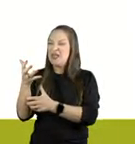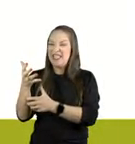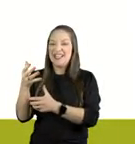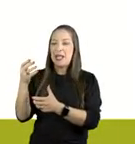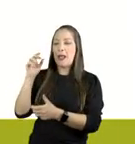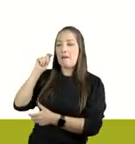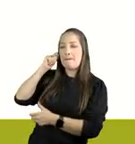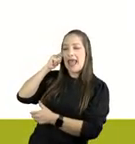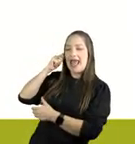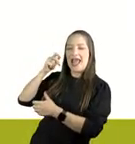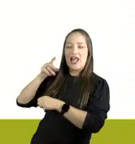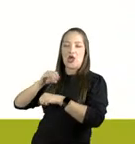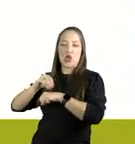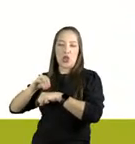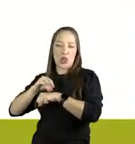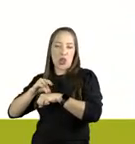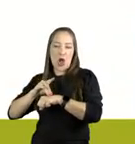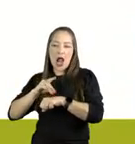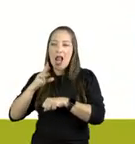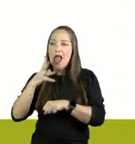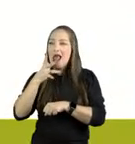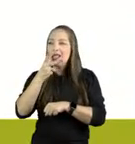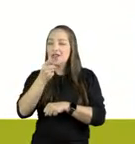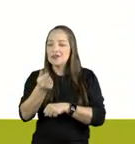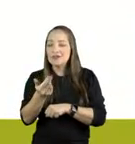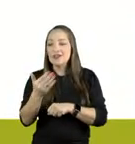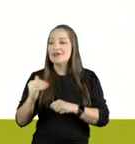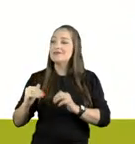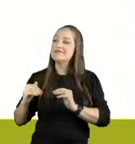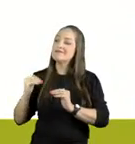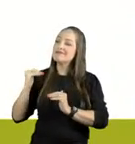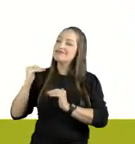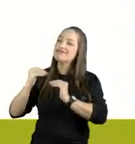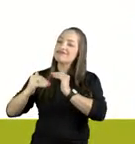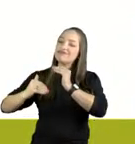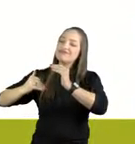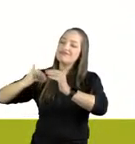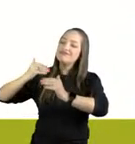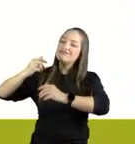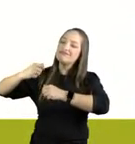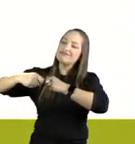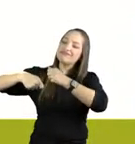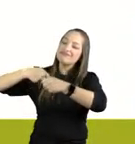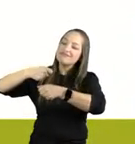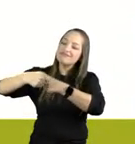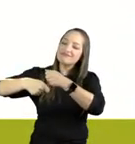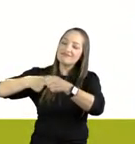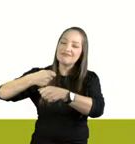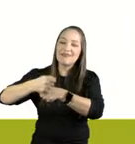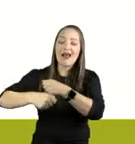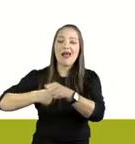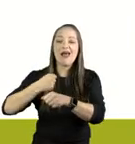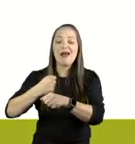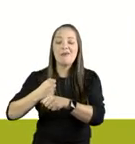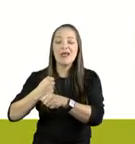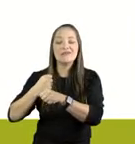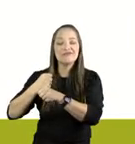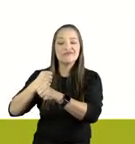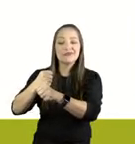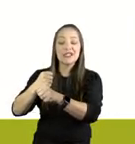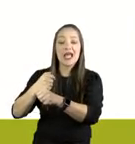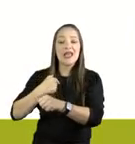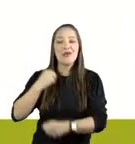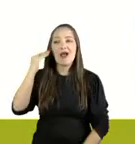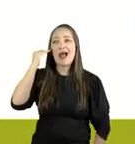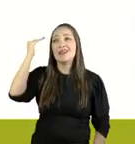e eu fiquei adulto, aquilo já não fazia mais sentido para mim. Então, é sempre importante